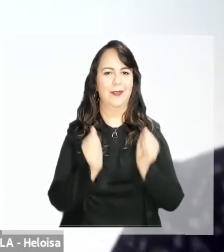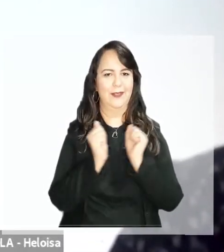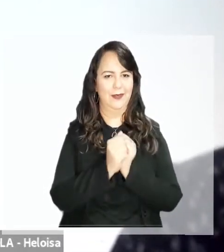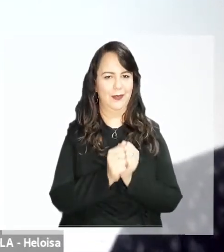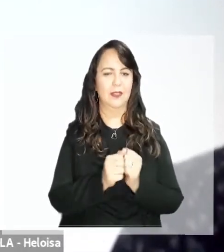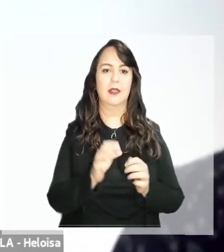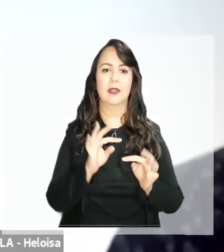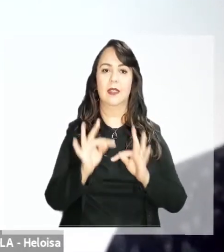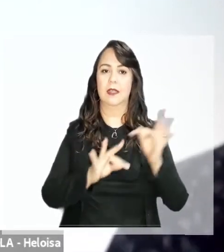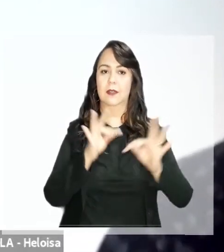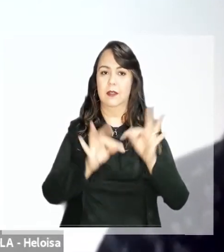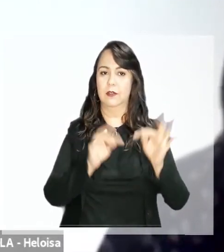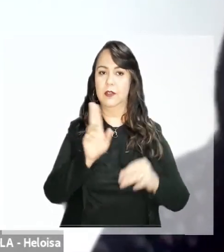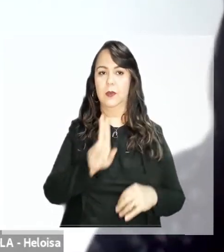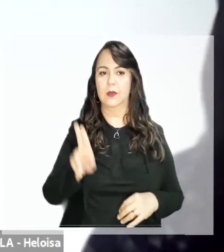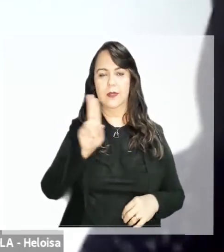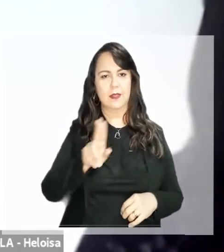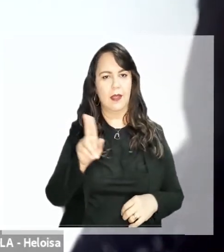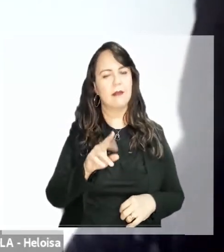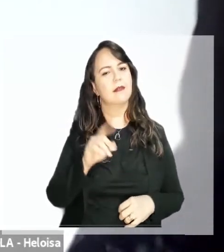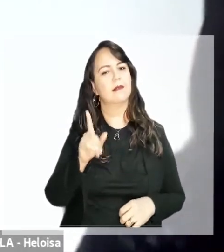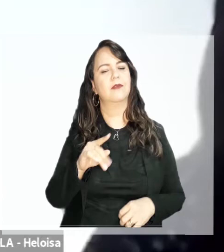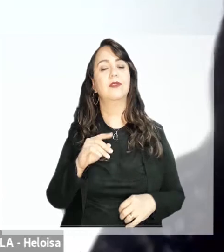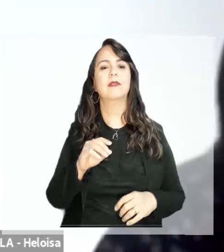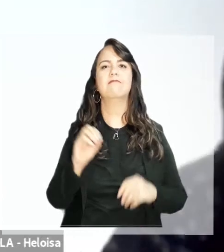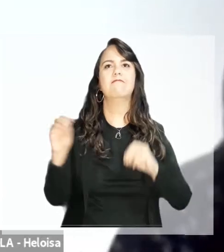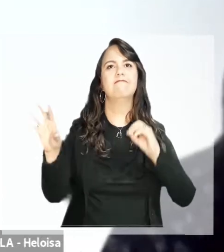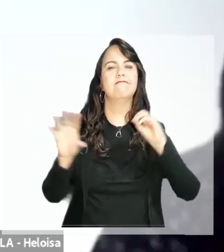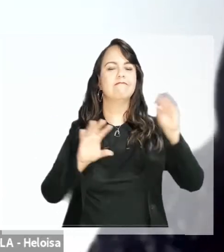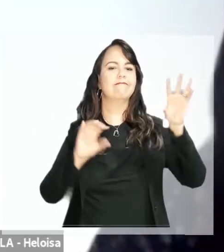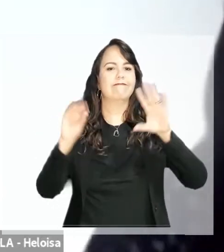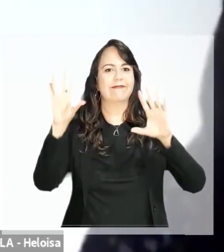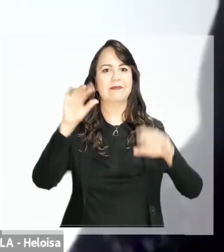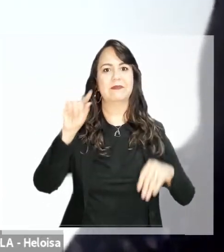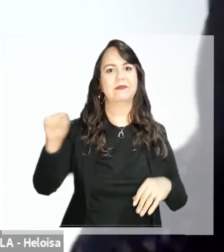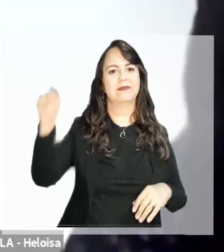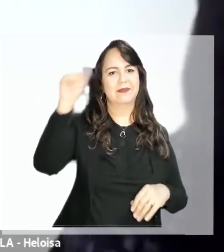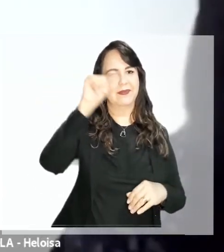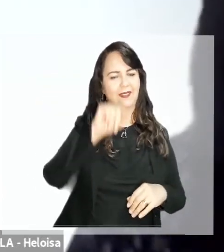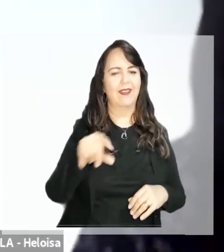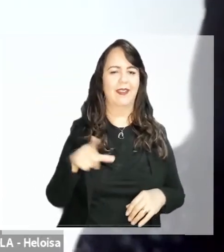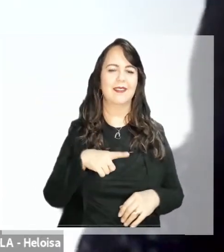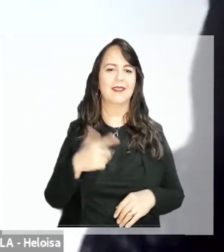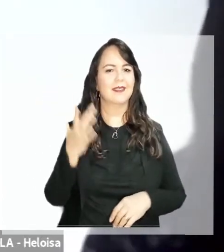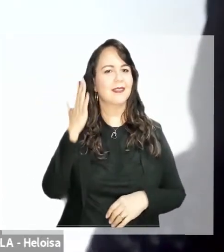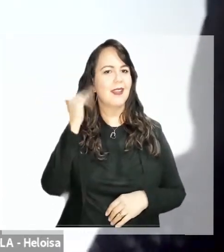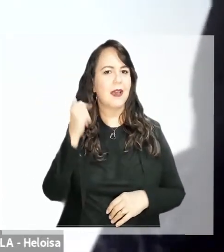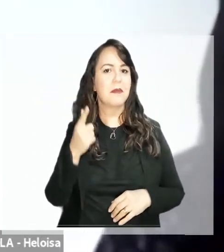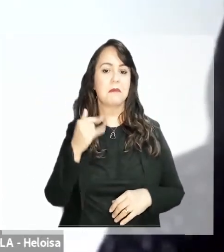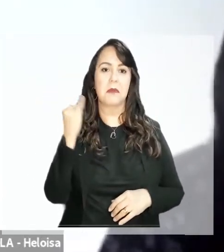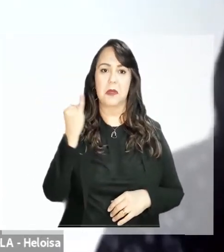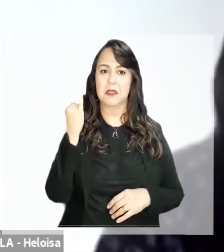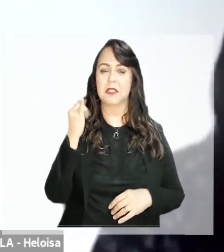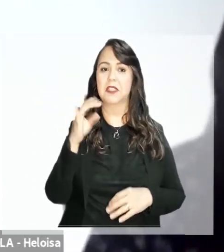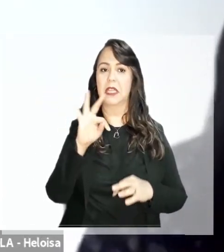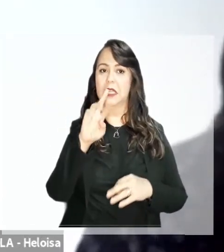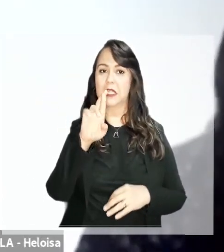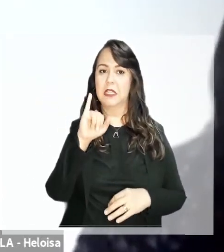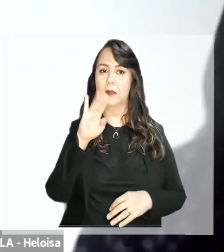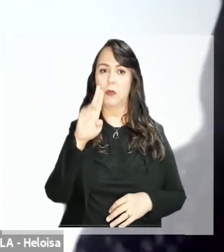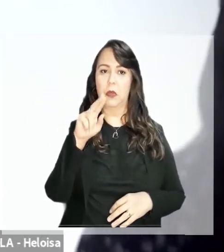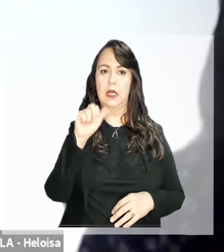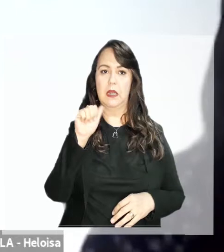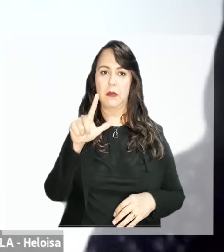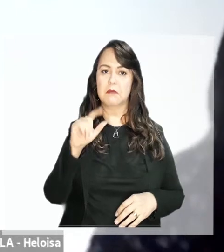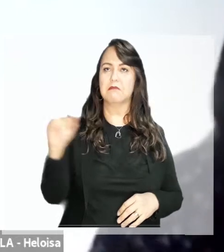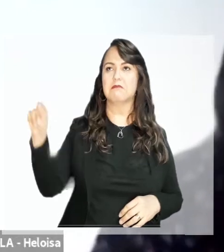mais tribunais de forma humanizada, né, para cada um. Muito importante esse mapeamento realizado de inteligência artificial. Nossos